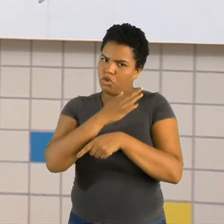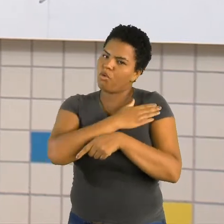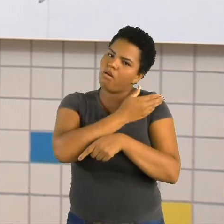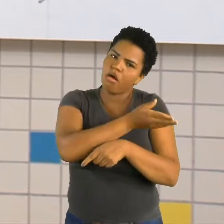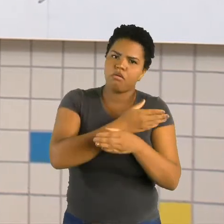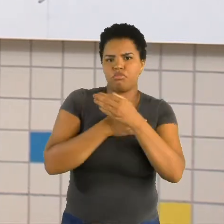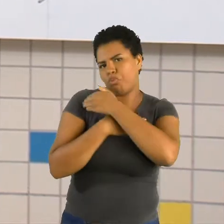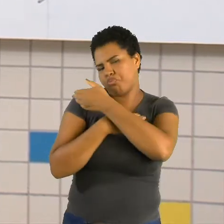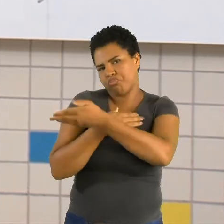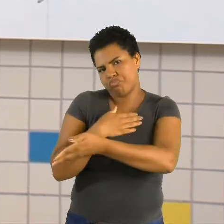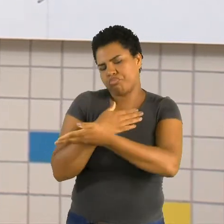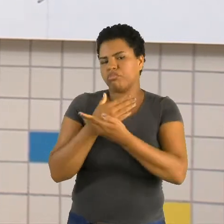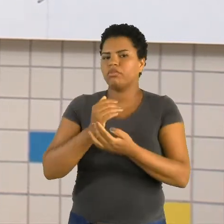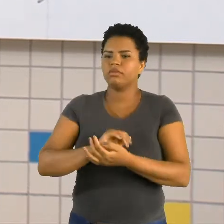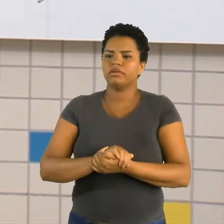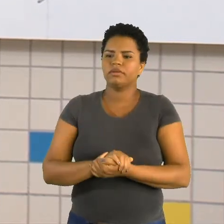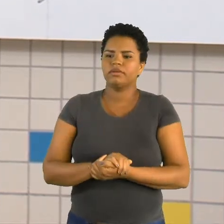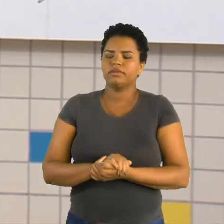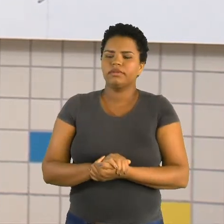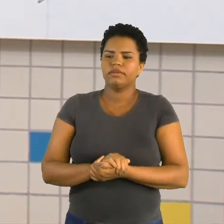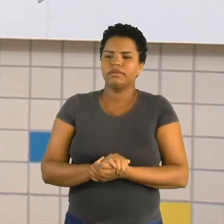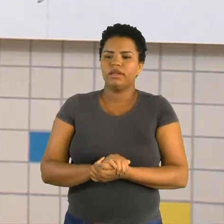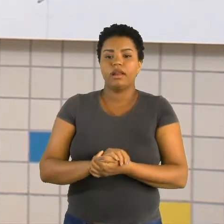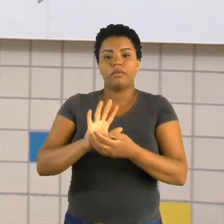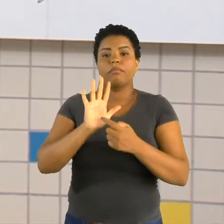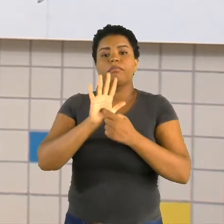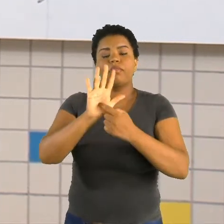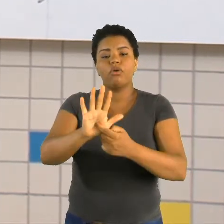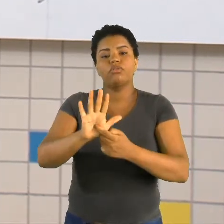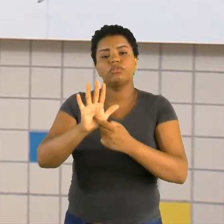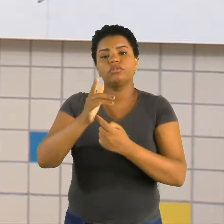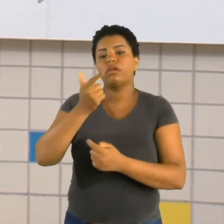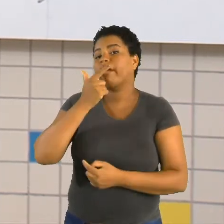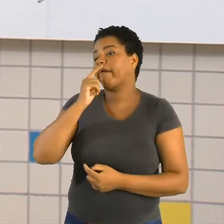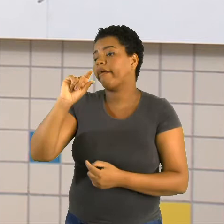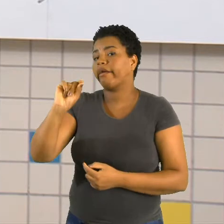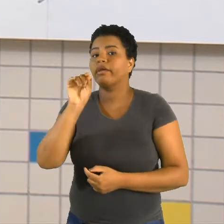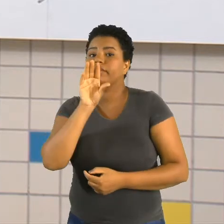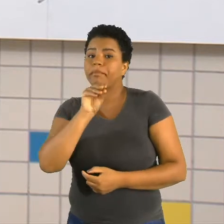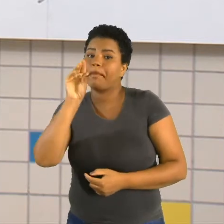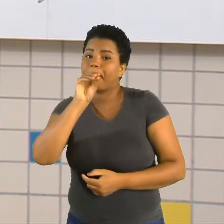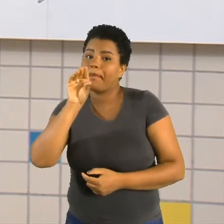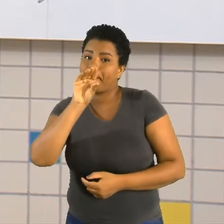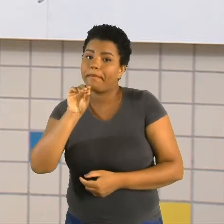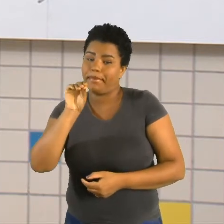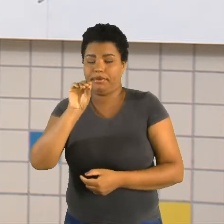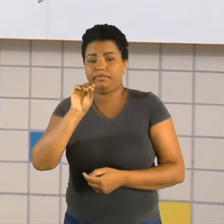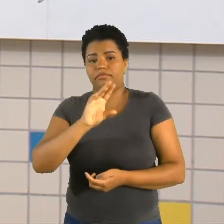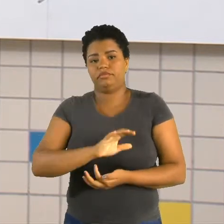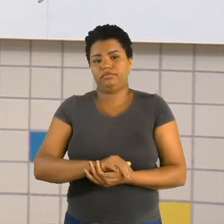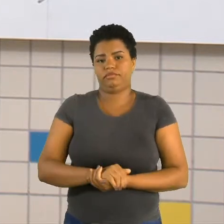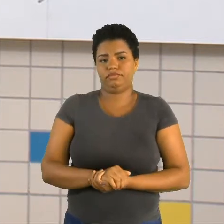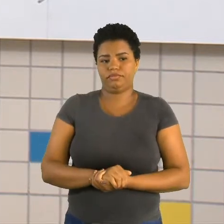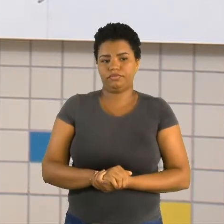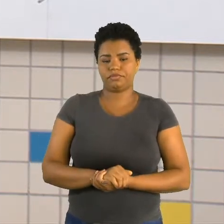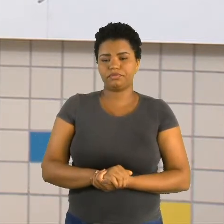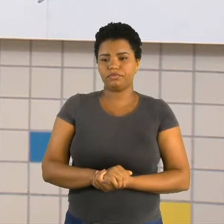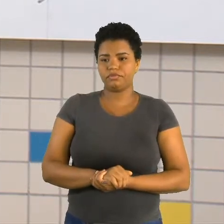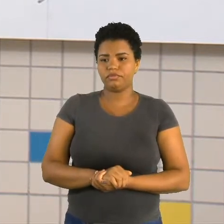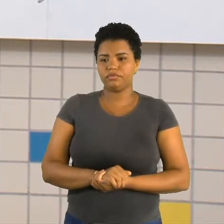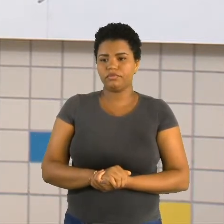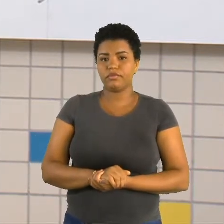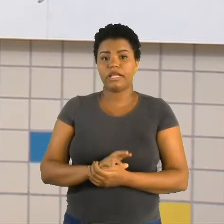que é esse rabicho que indica da onde está saindo a fala. Nesse balão, eu tenho